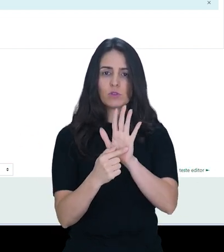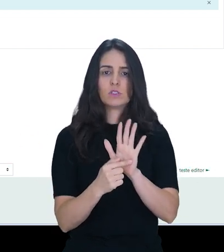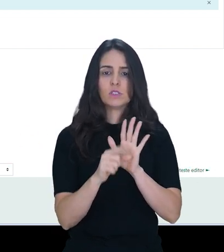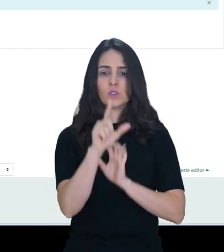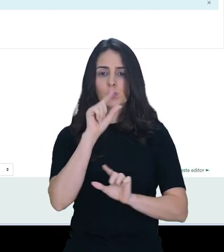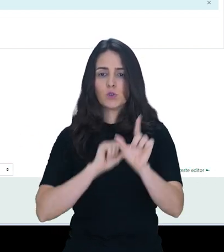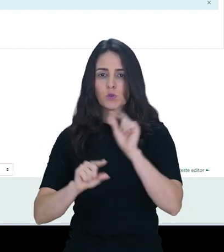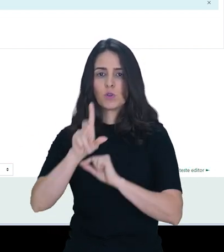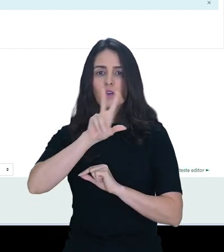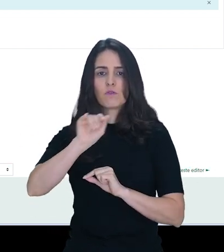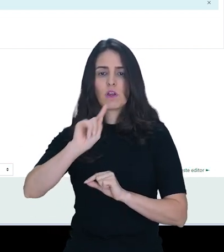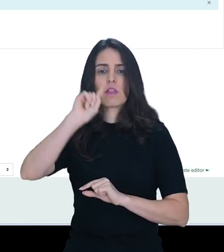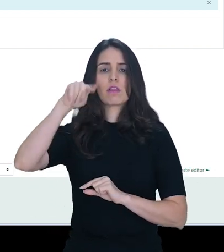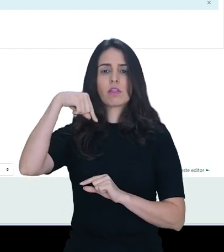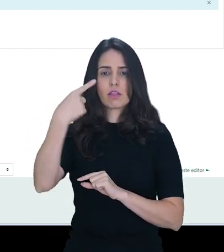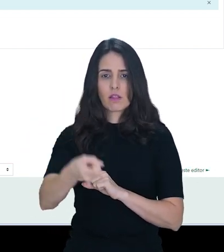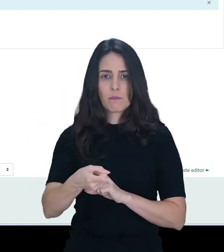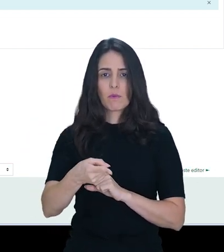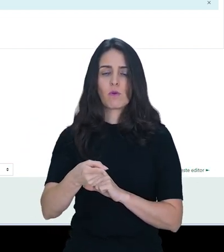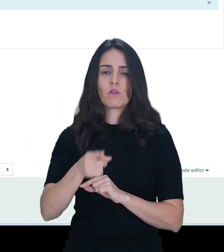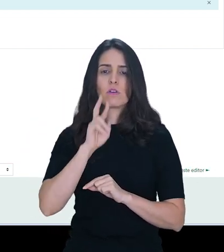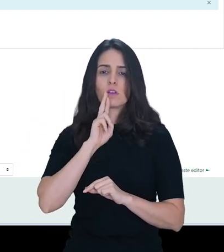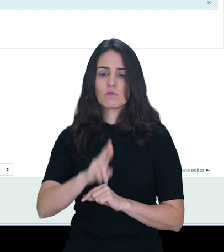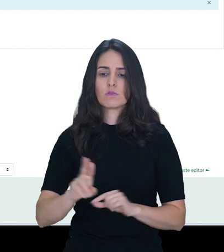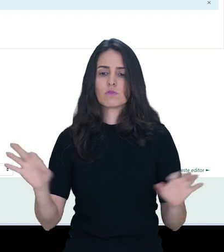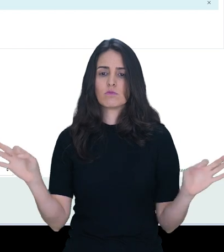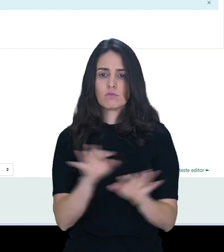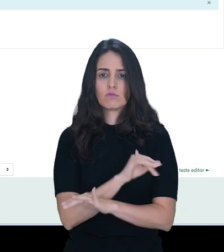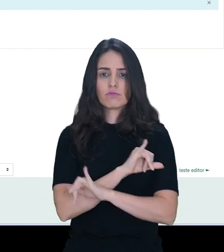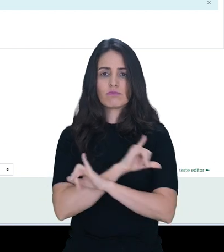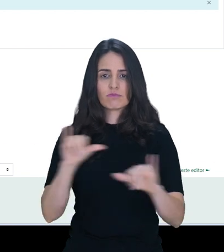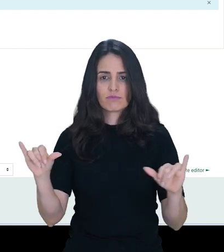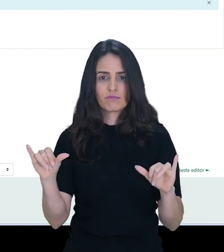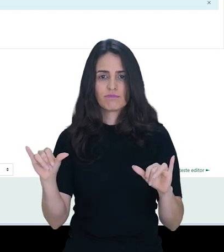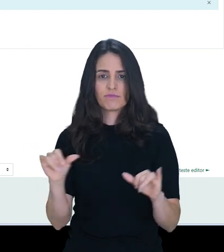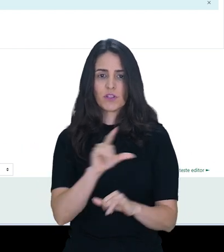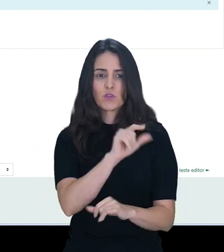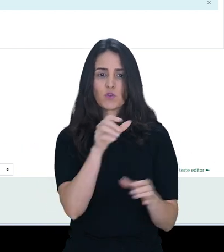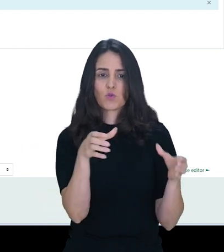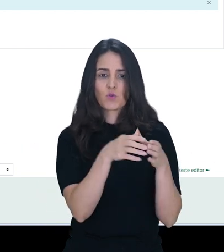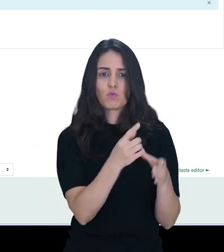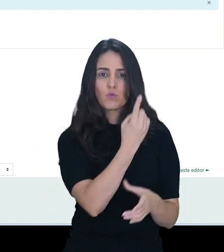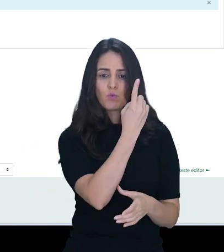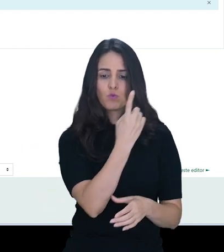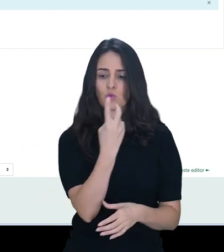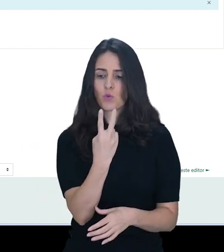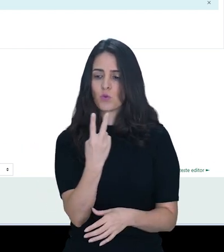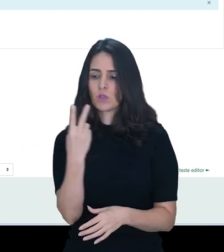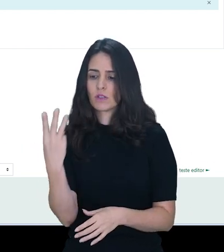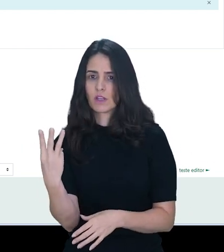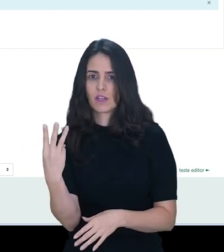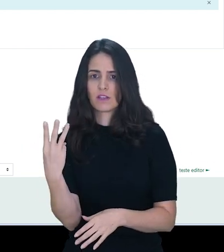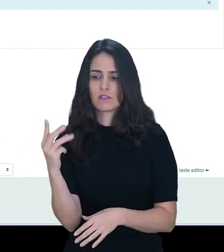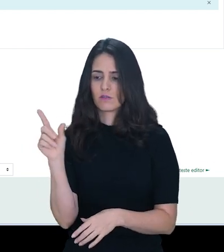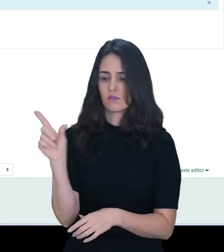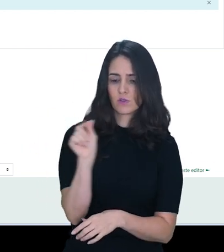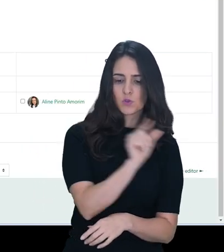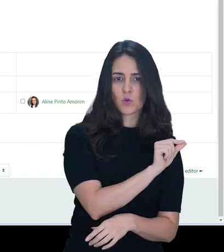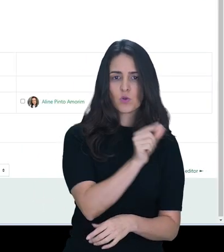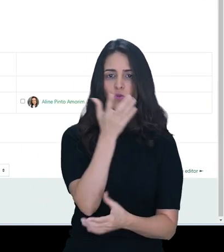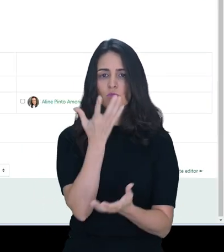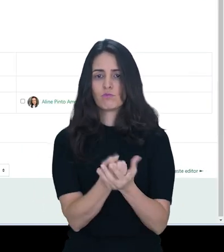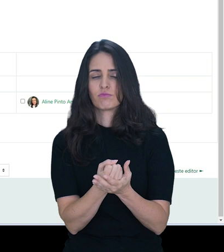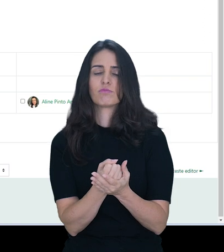as escolhas de todos serão publicados após a resposta. Então, eu escolho grupo 1, grupo 2 ou grupo 3 e clico